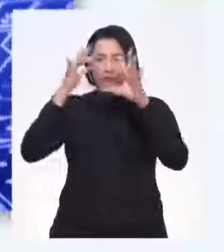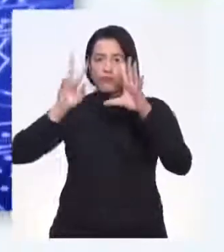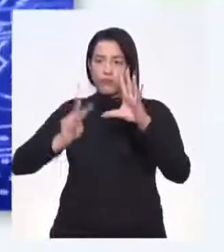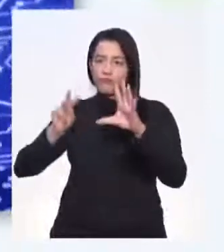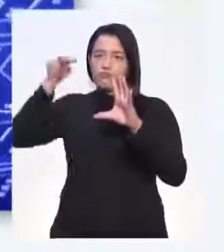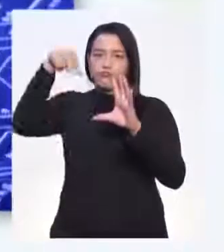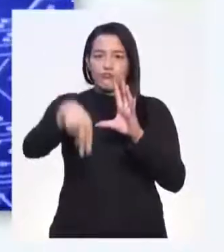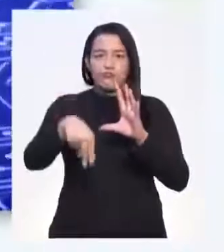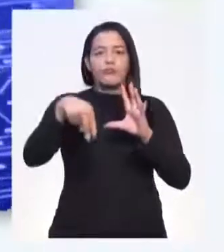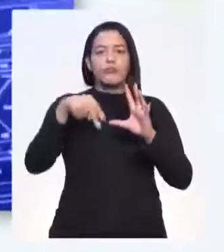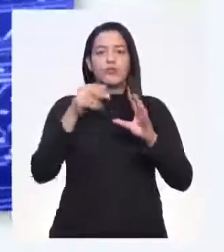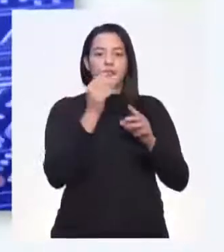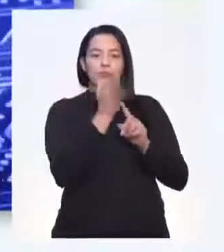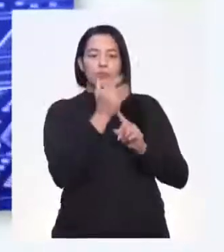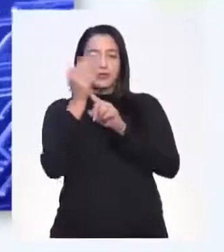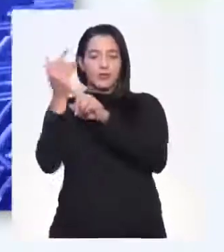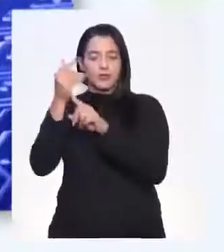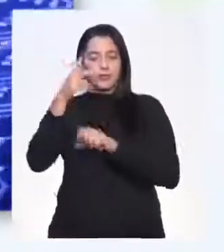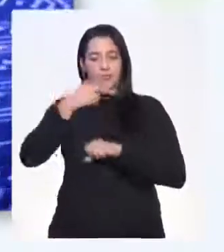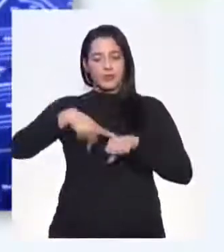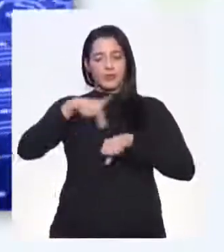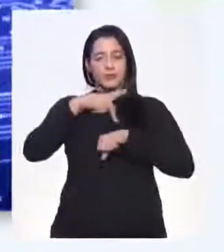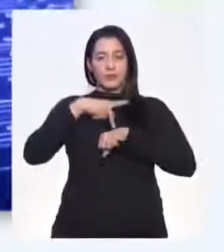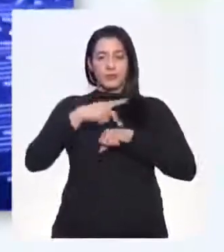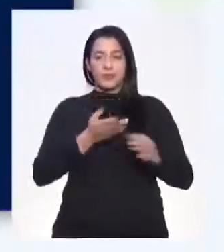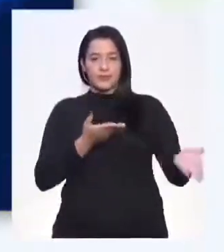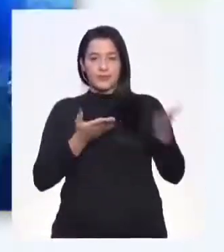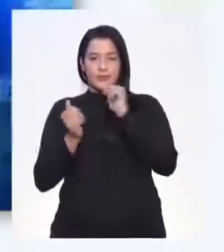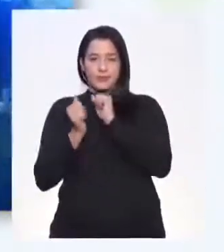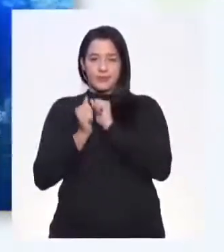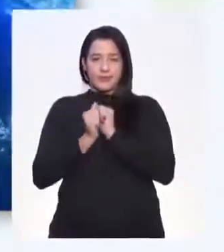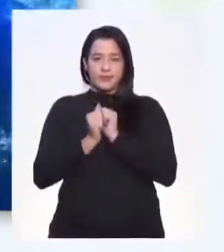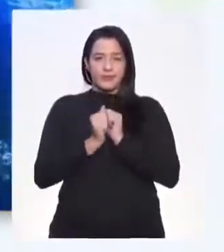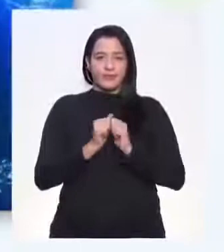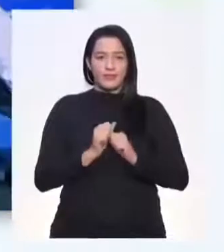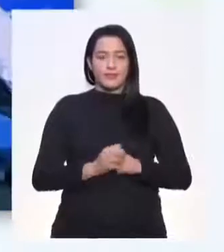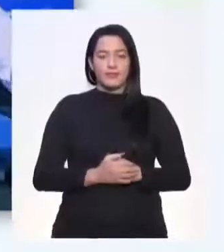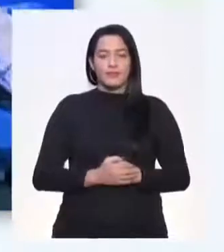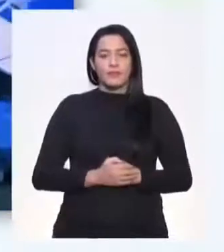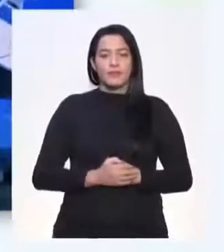e tecnologia no país. Então, vamos juntos!